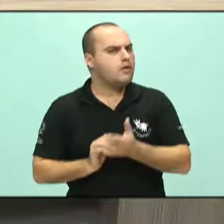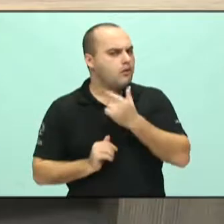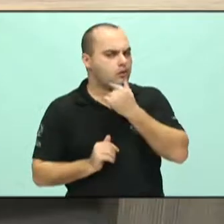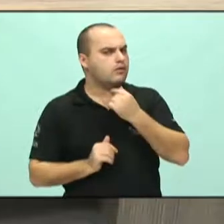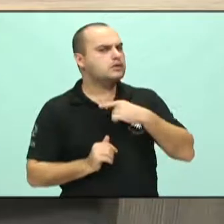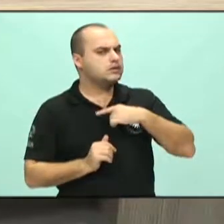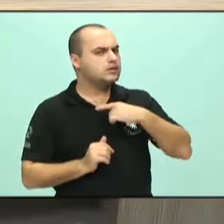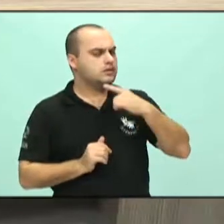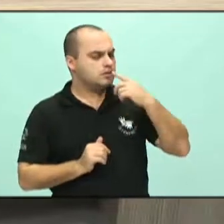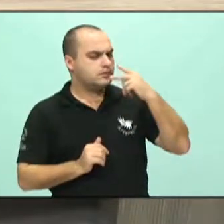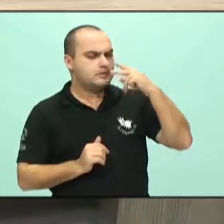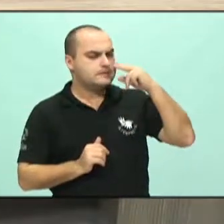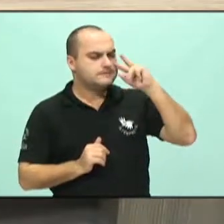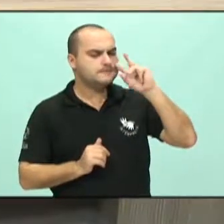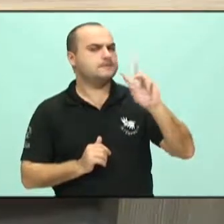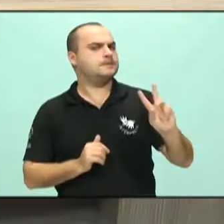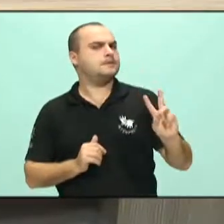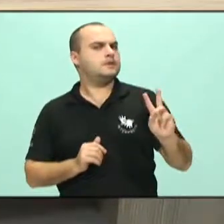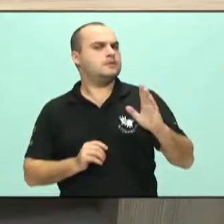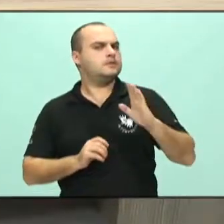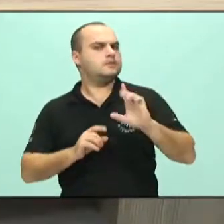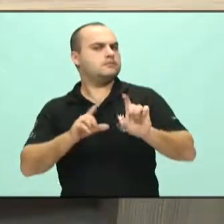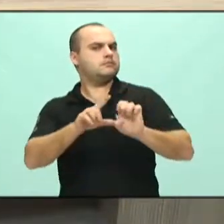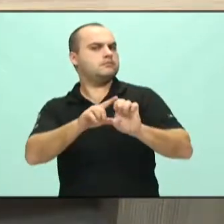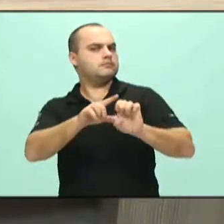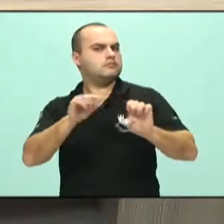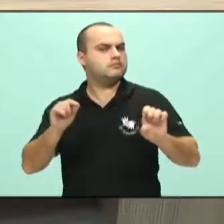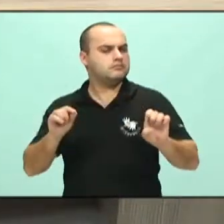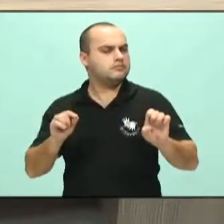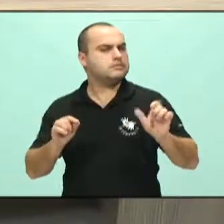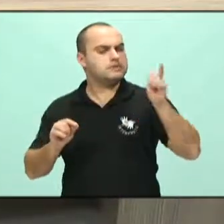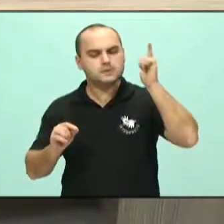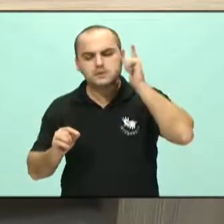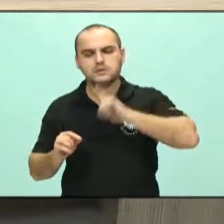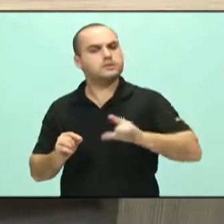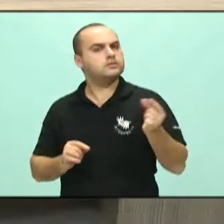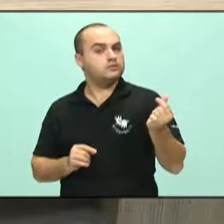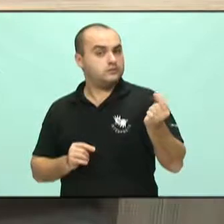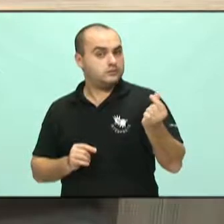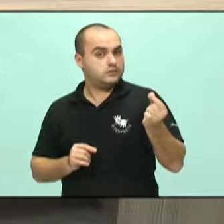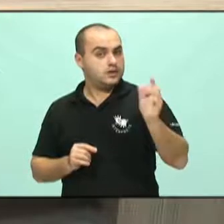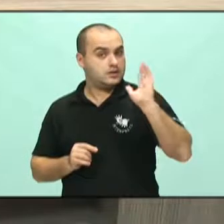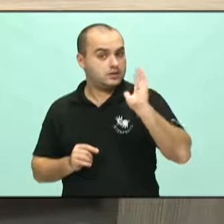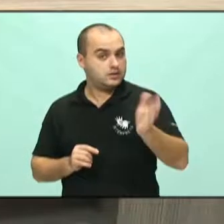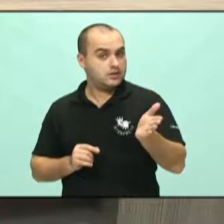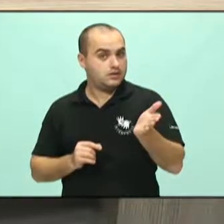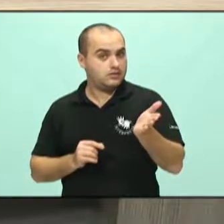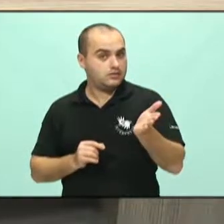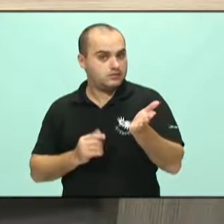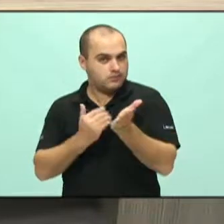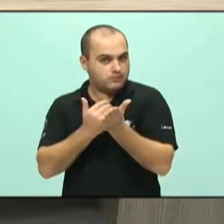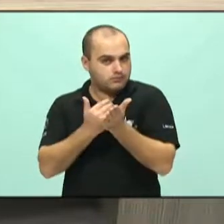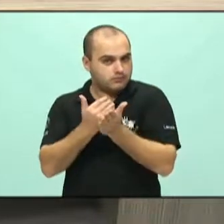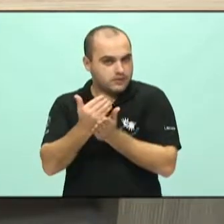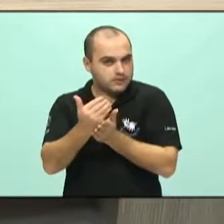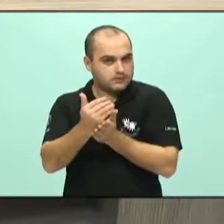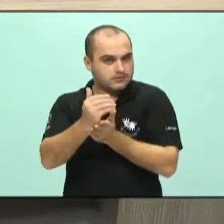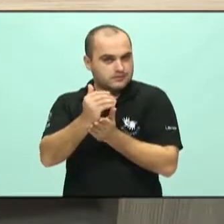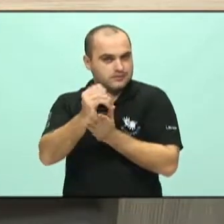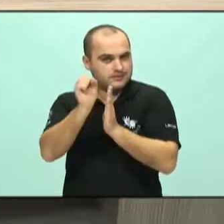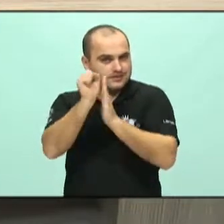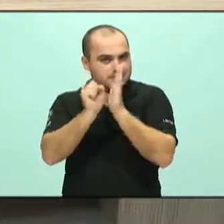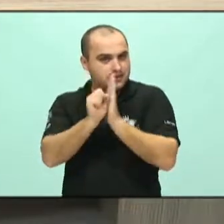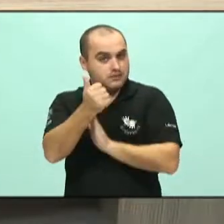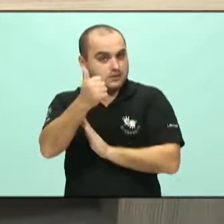de empreender, de ganhar dinheiro, já estava no começo do século seguinte, do século XIX. E ele vem